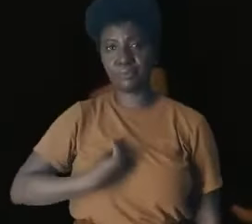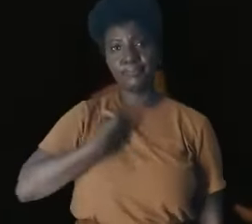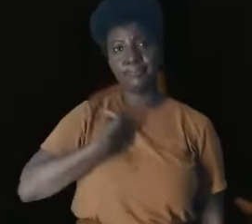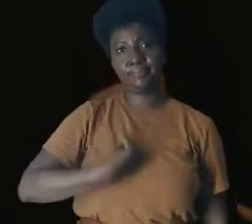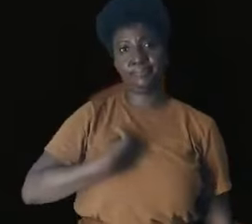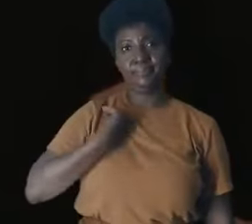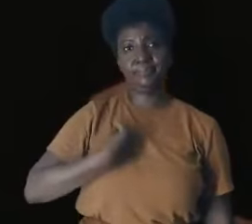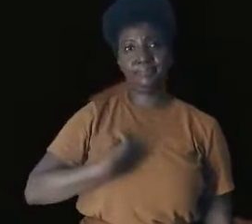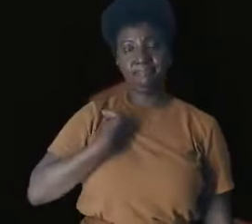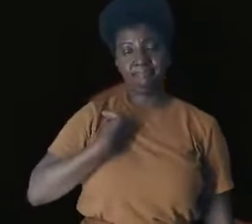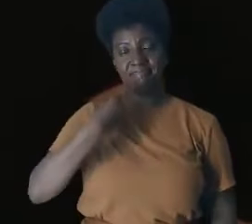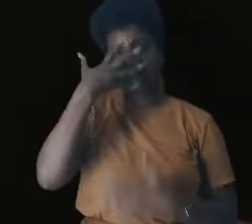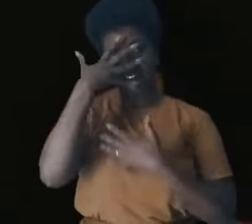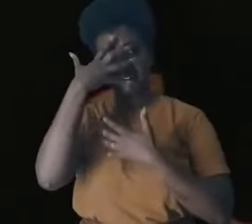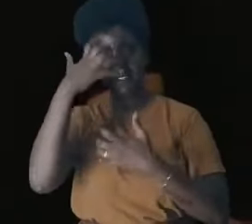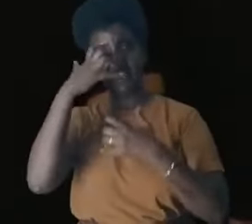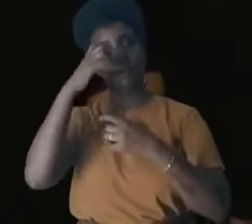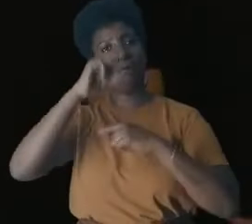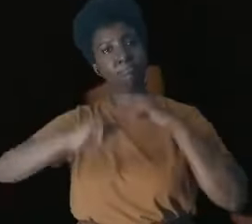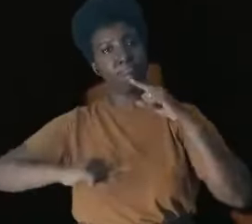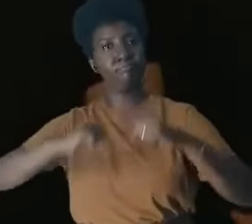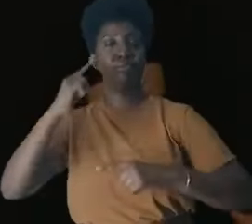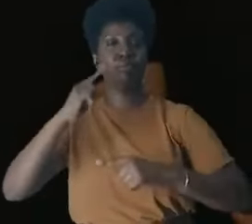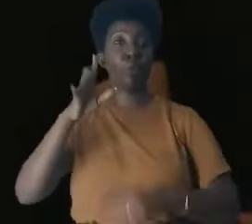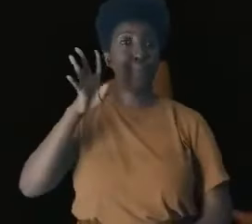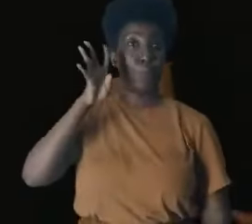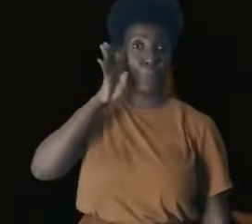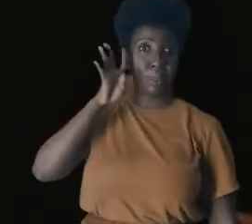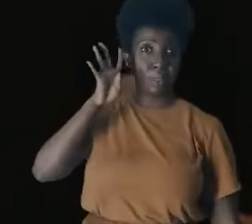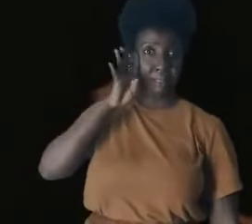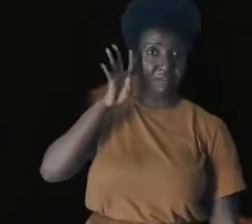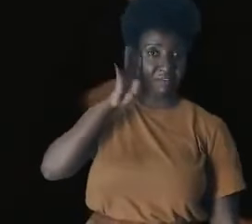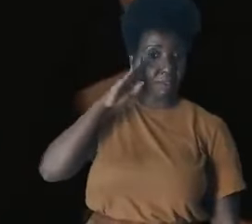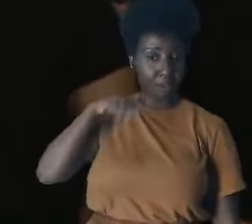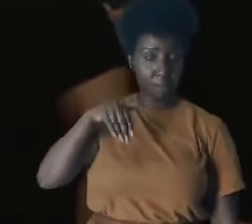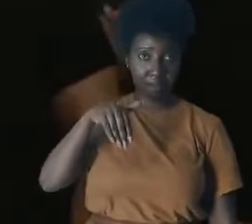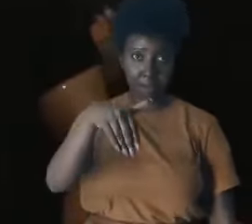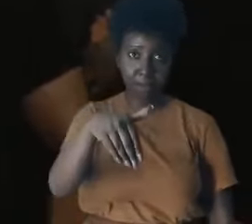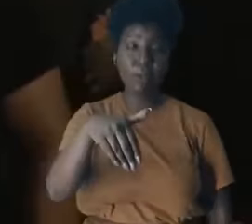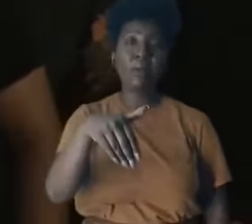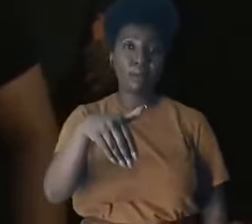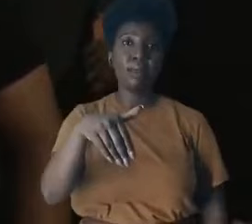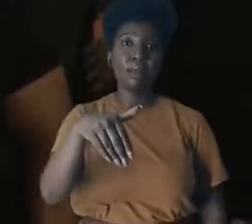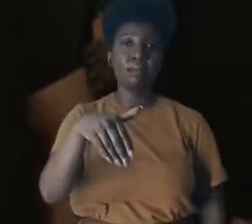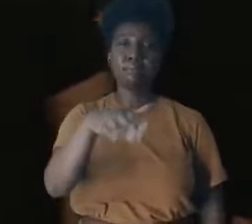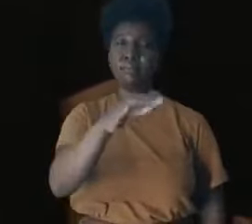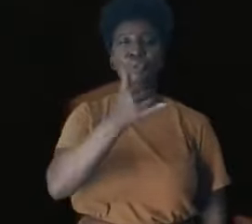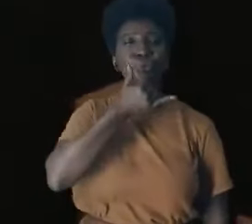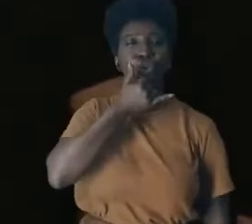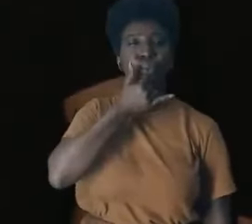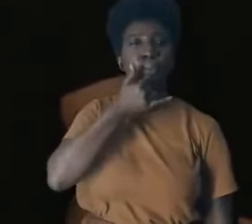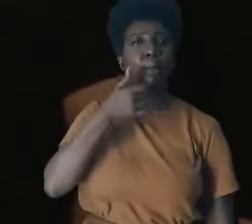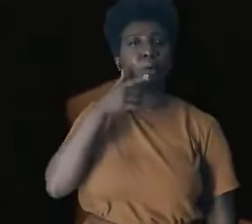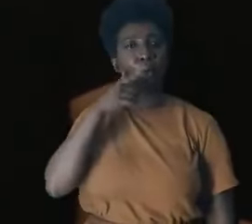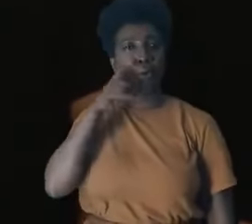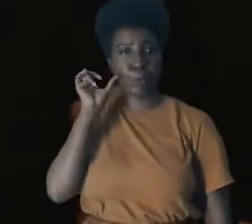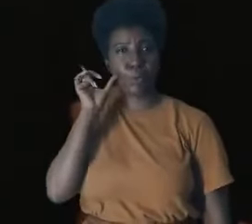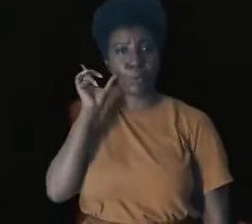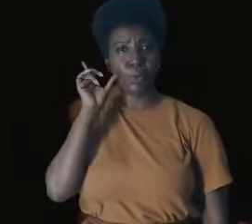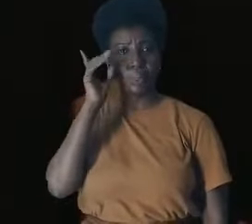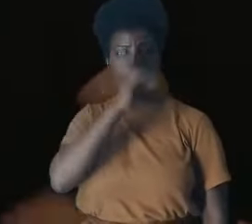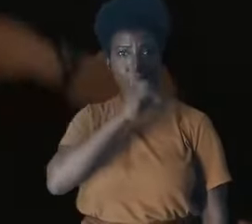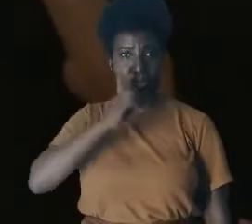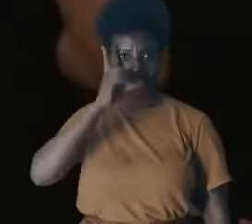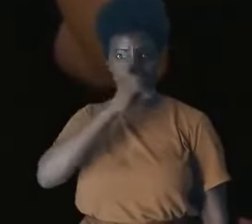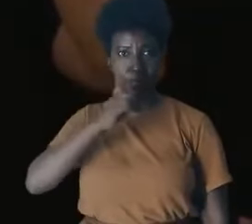fé. Na quarta-feira agora, aliás, ontem, né, no